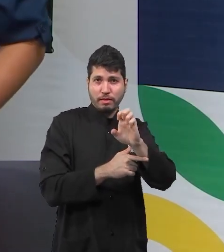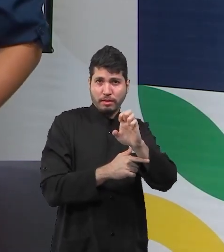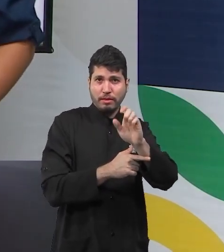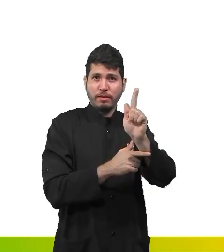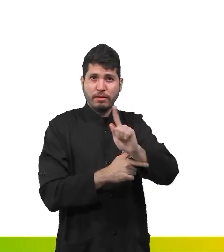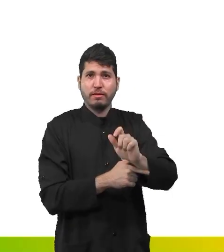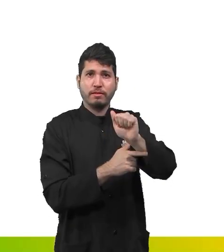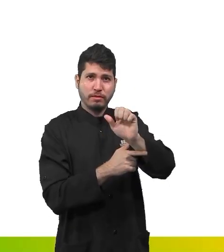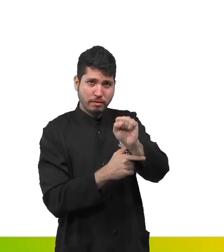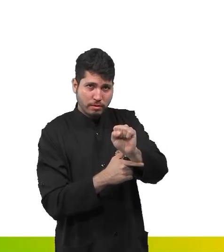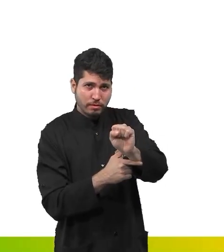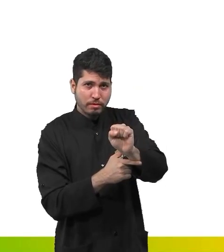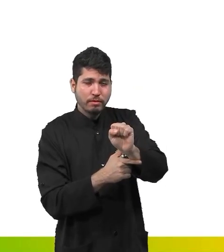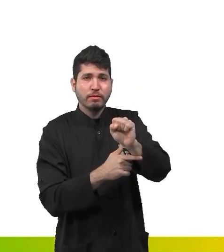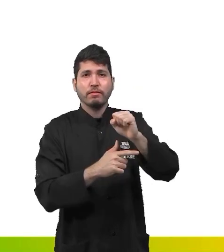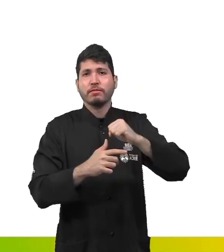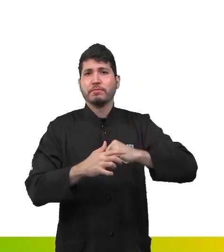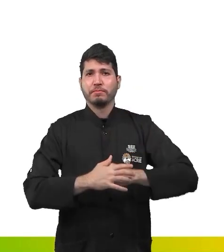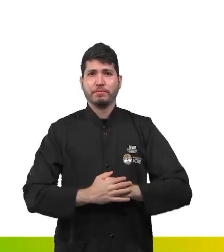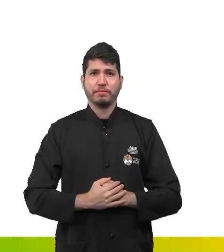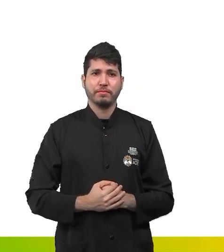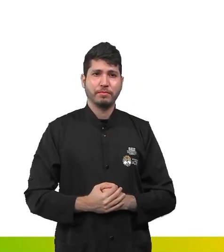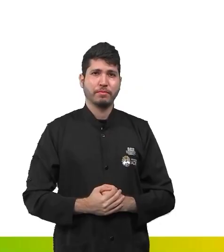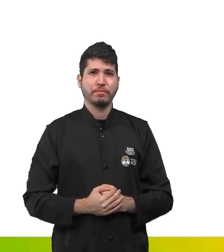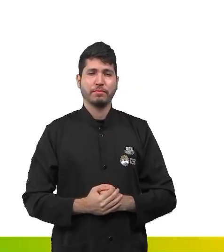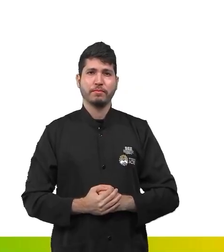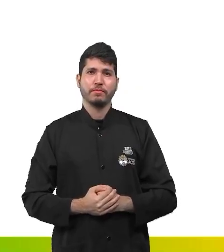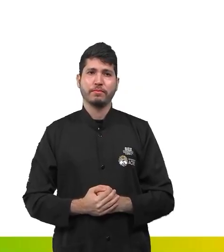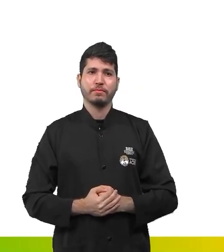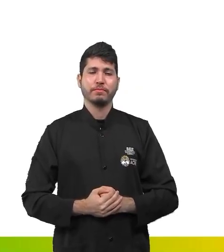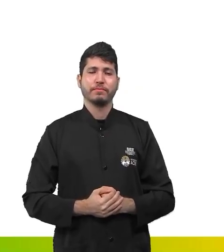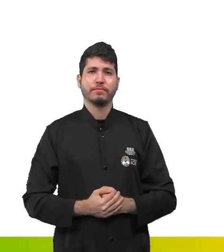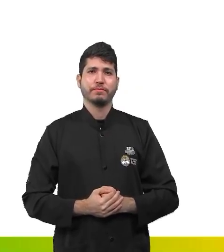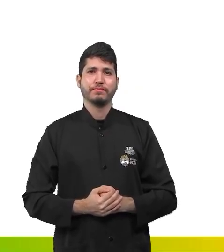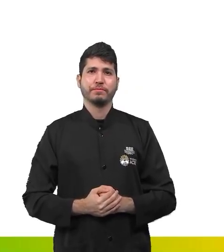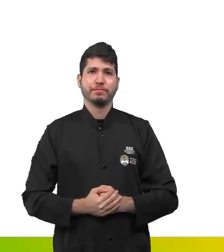Vamos lá à nossa aula de hoje.